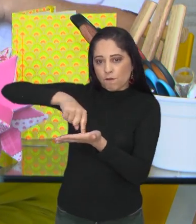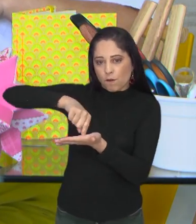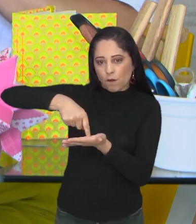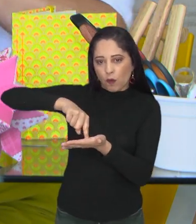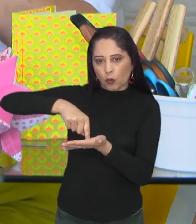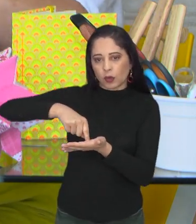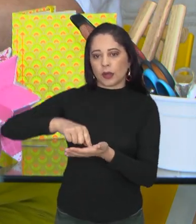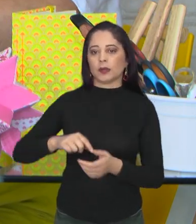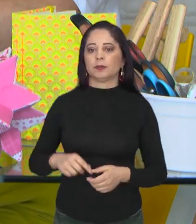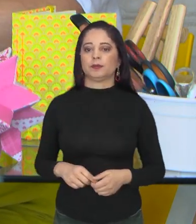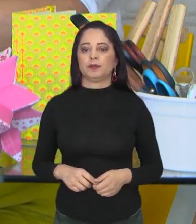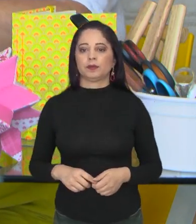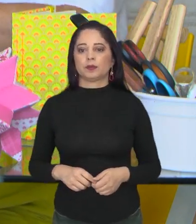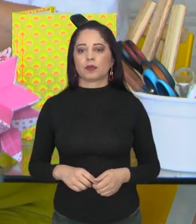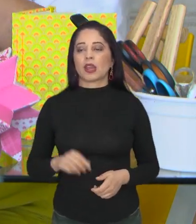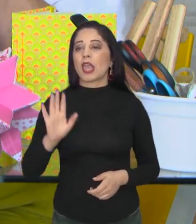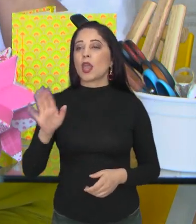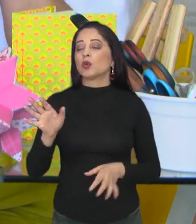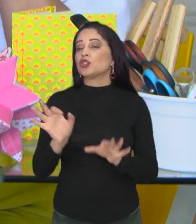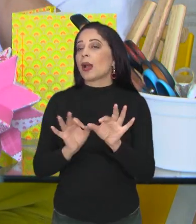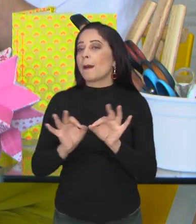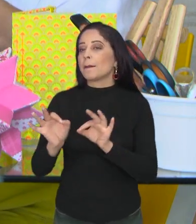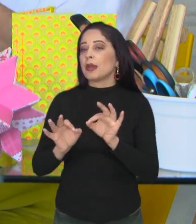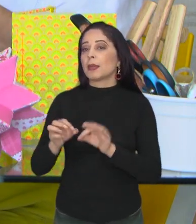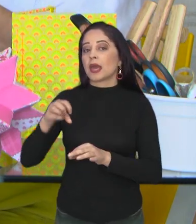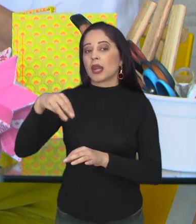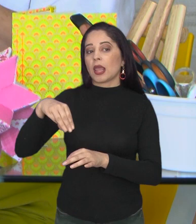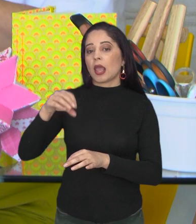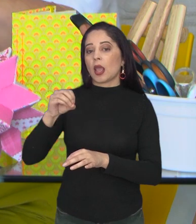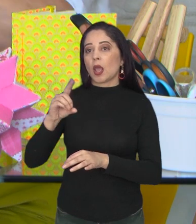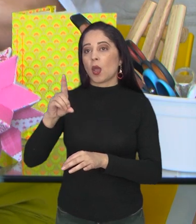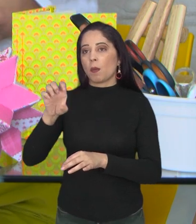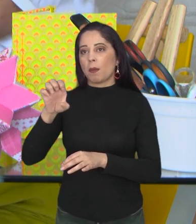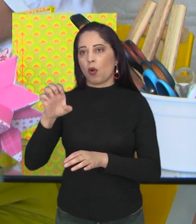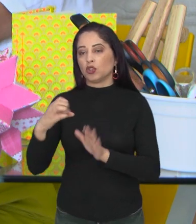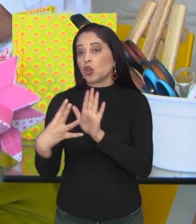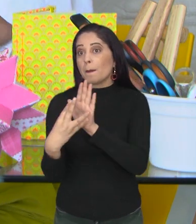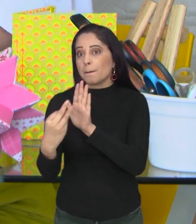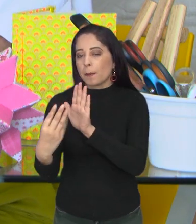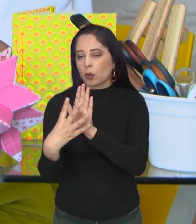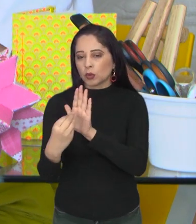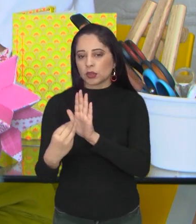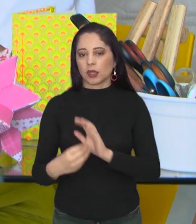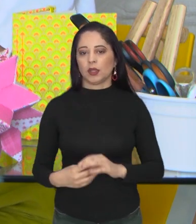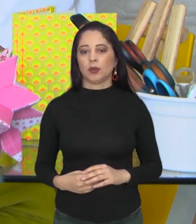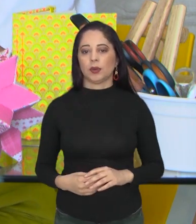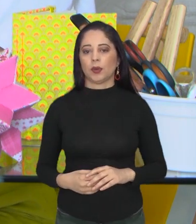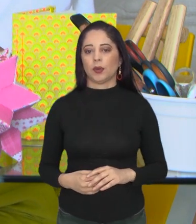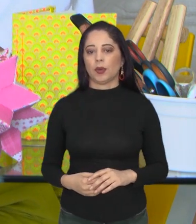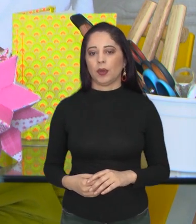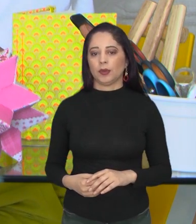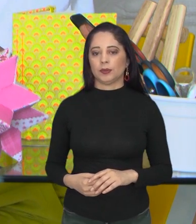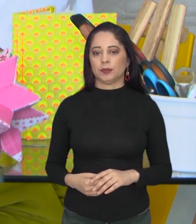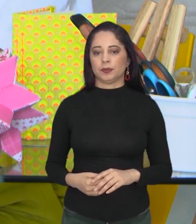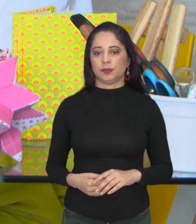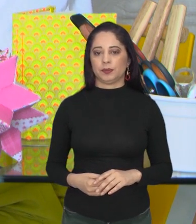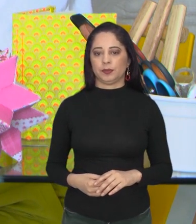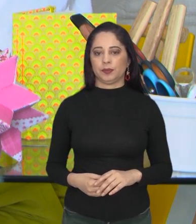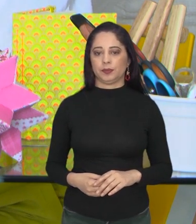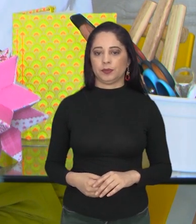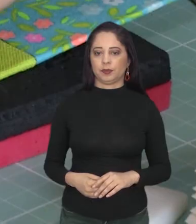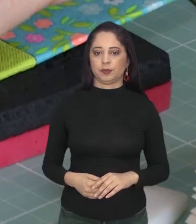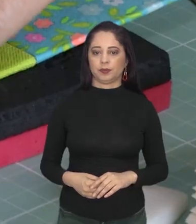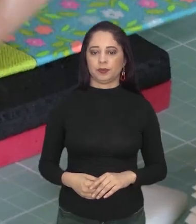então aqui eu já preparei para você o molde tá então nós vamos posicionar esse molde do tamanho